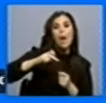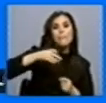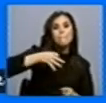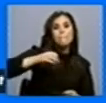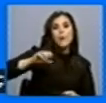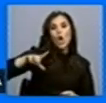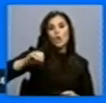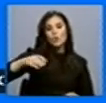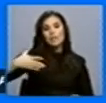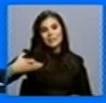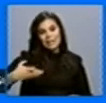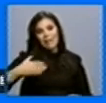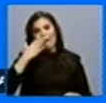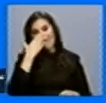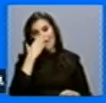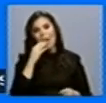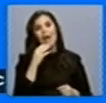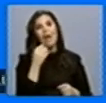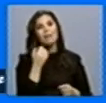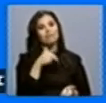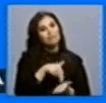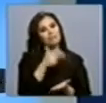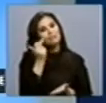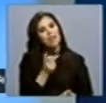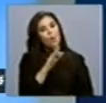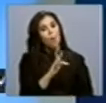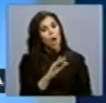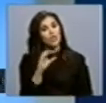uma estação 4G e, portanto, pudesse